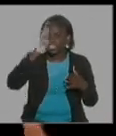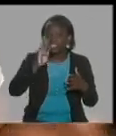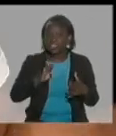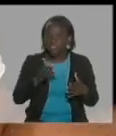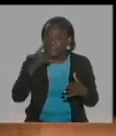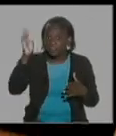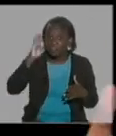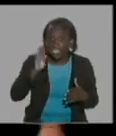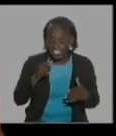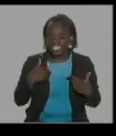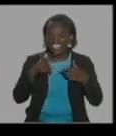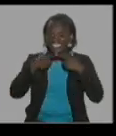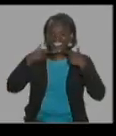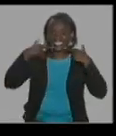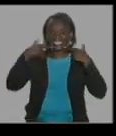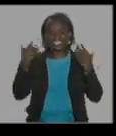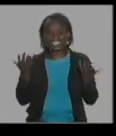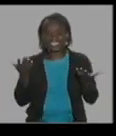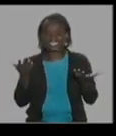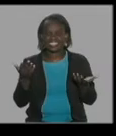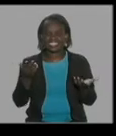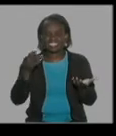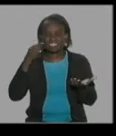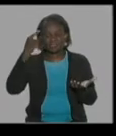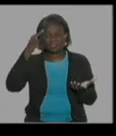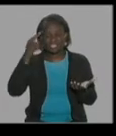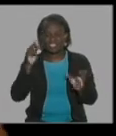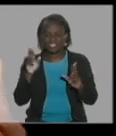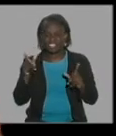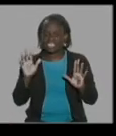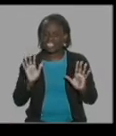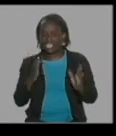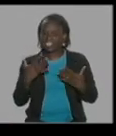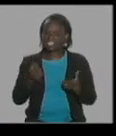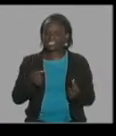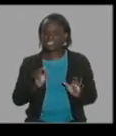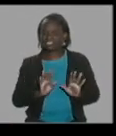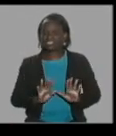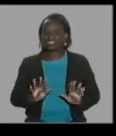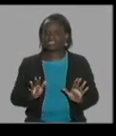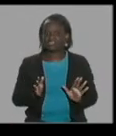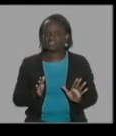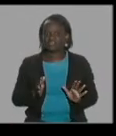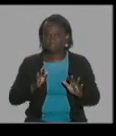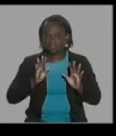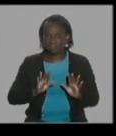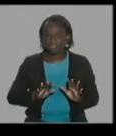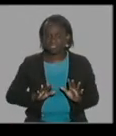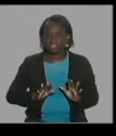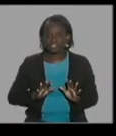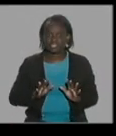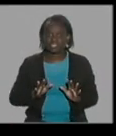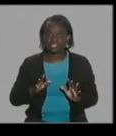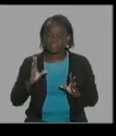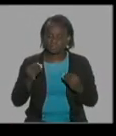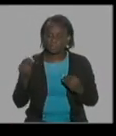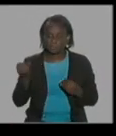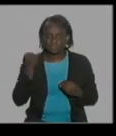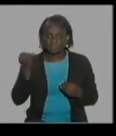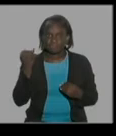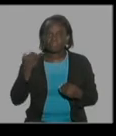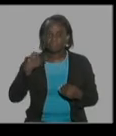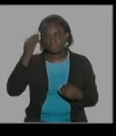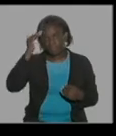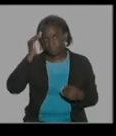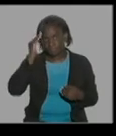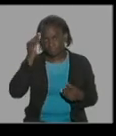Brasil, pô, o Brasil já abria um sorrisão, já tinha uma outra abordagem. Mas foi